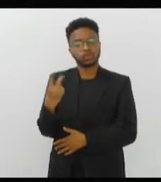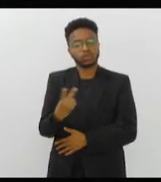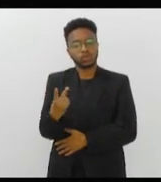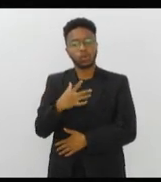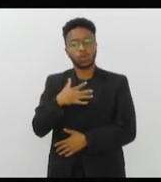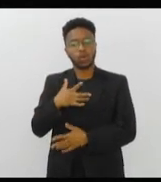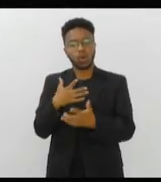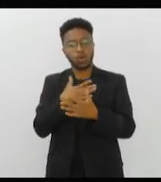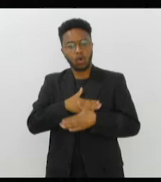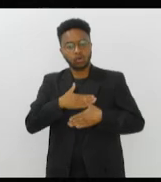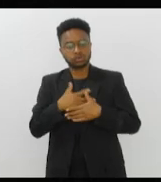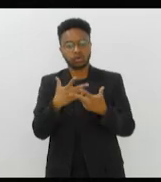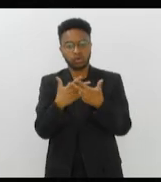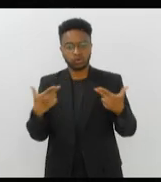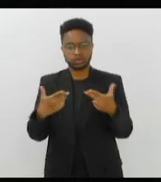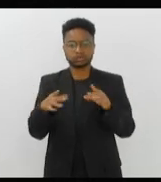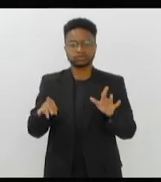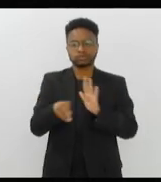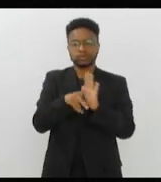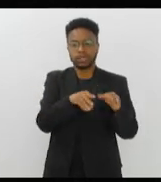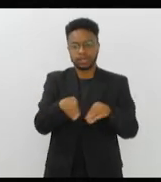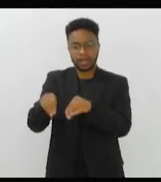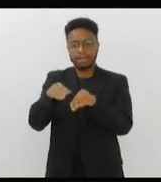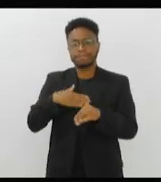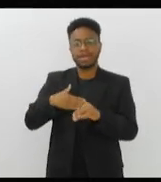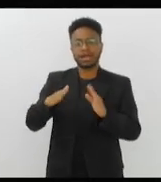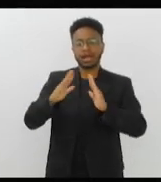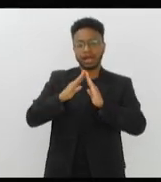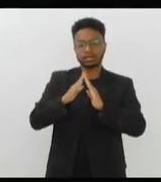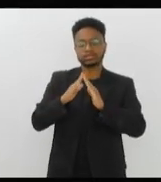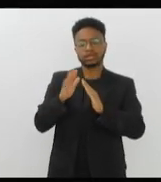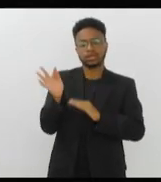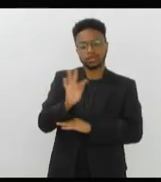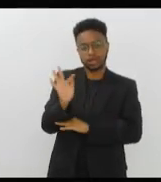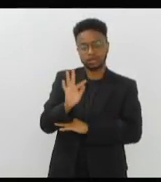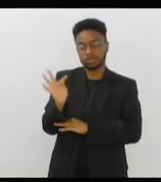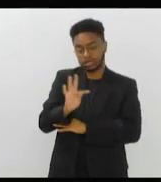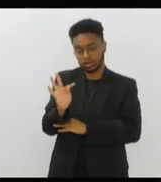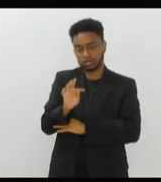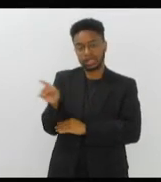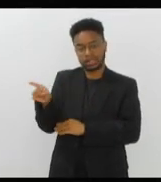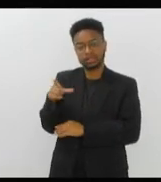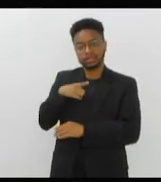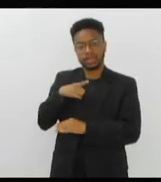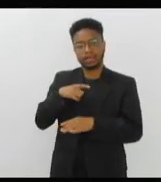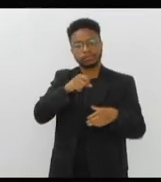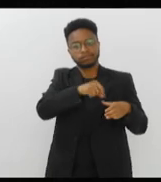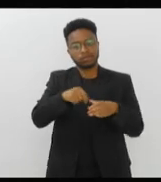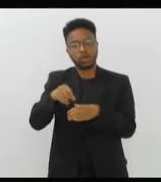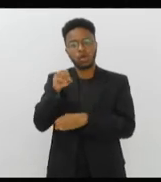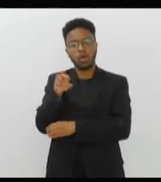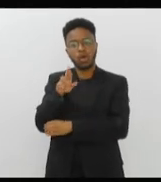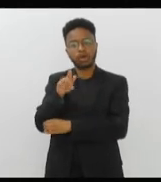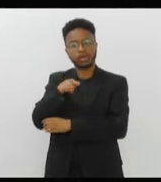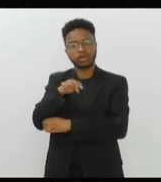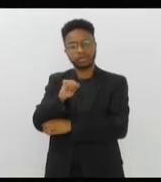minha casa em Teresópolis virou o novo lar das suas orquídeas. A propósito, outra coisa que nos aproxima é que ambos nascemos